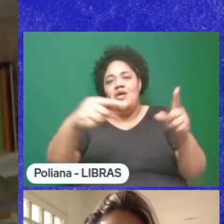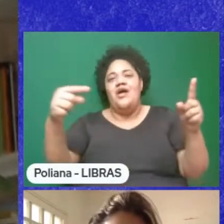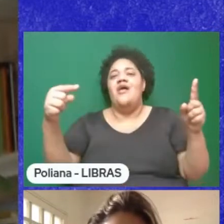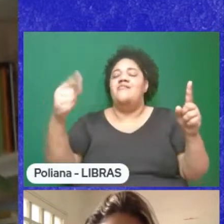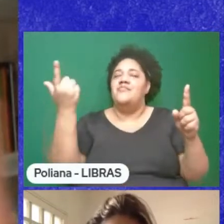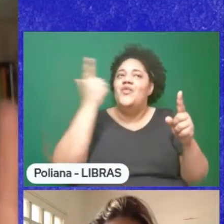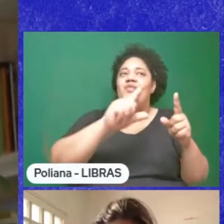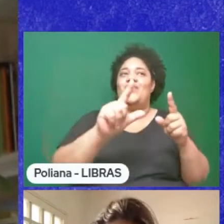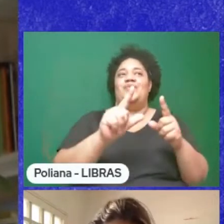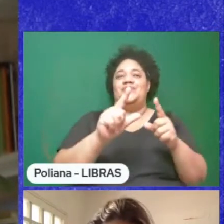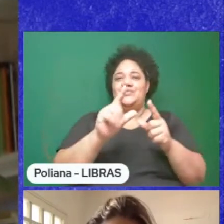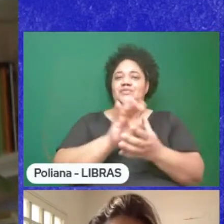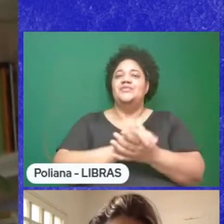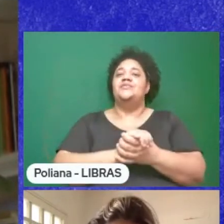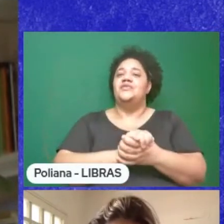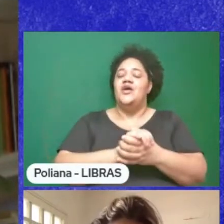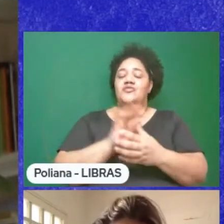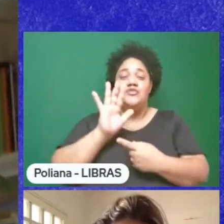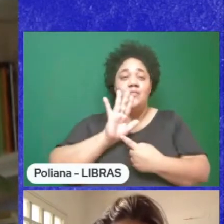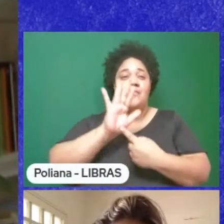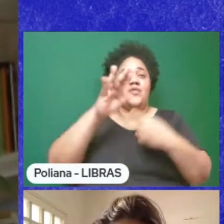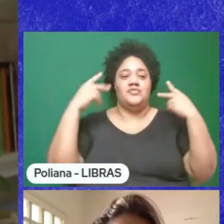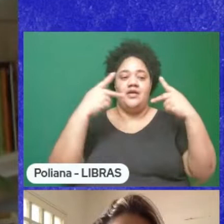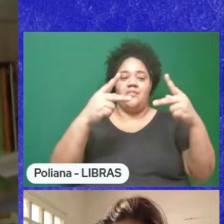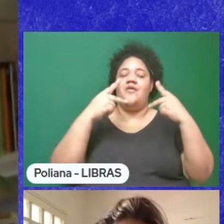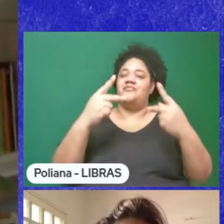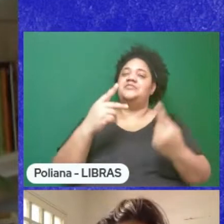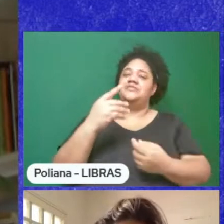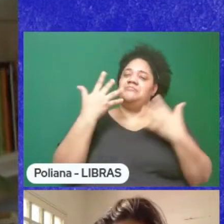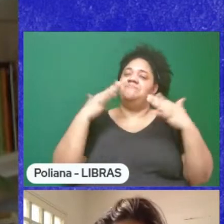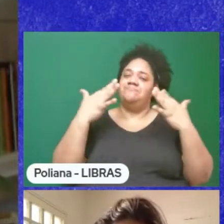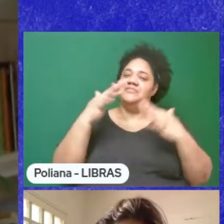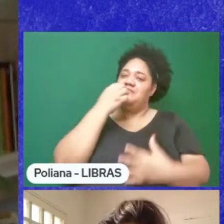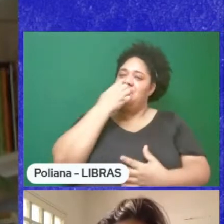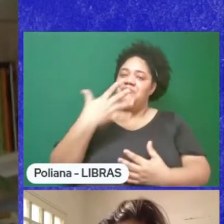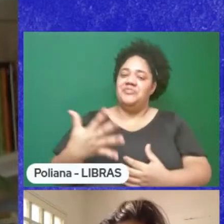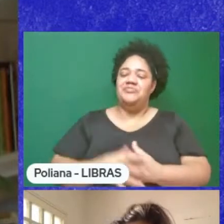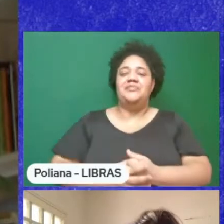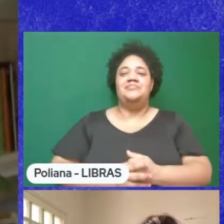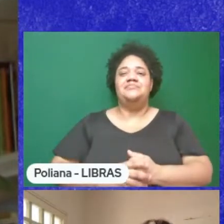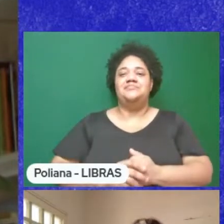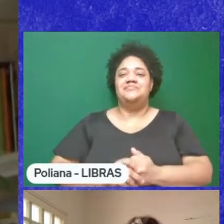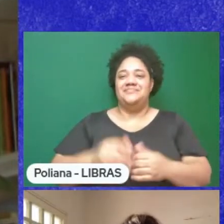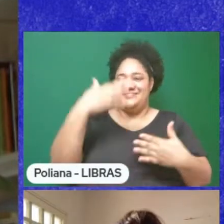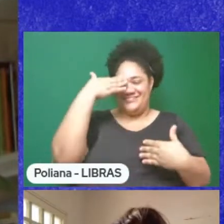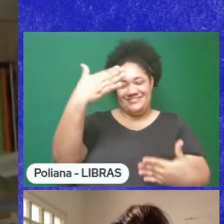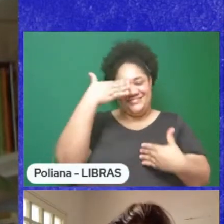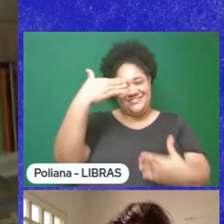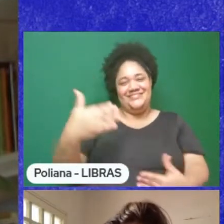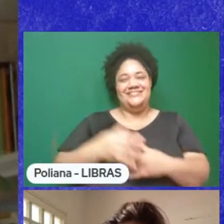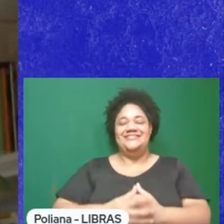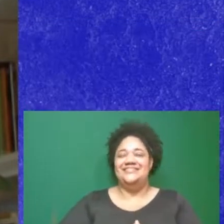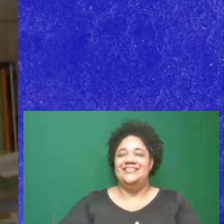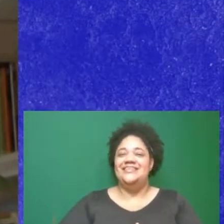resultado do ápice da profecia, né? Ficou muito bom. Parabéns, cara. Sim. Parabéns. Muito Bom, obrigada. falando